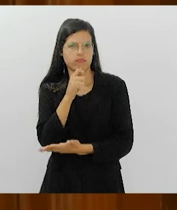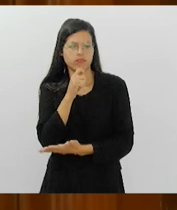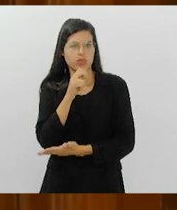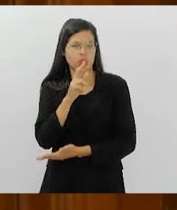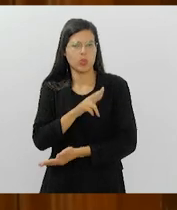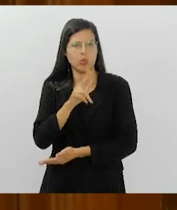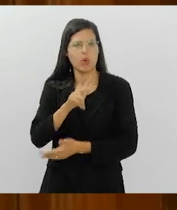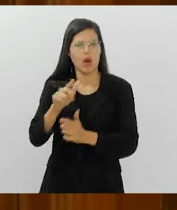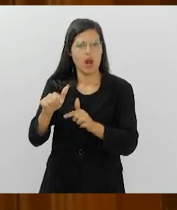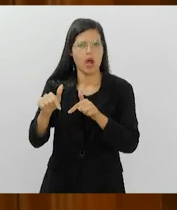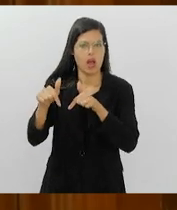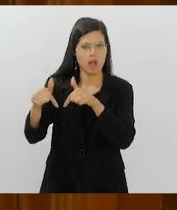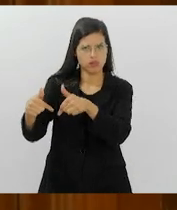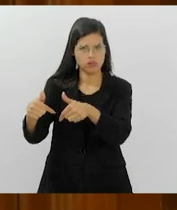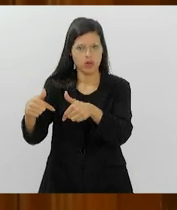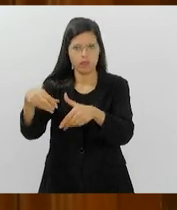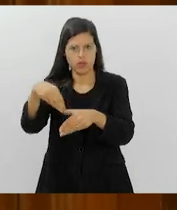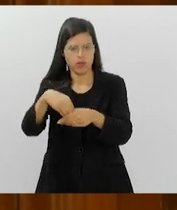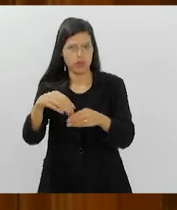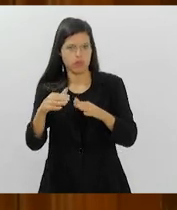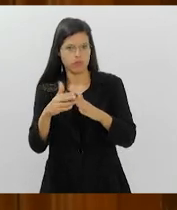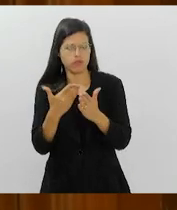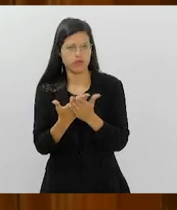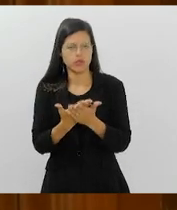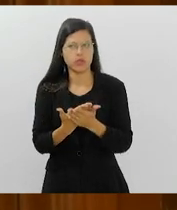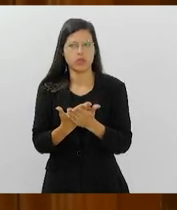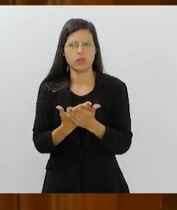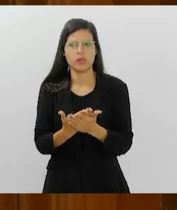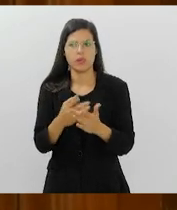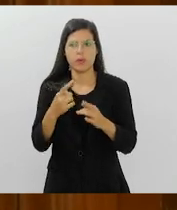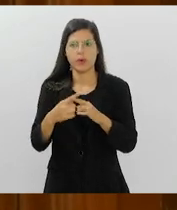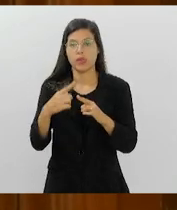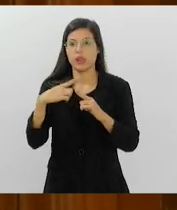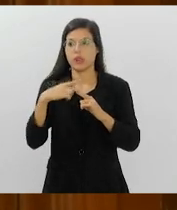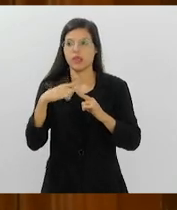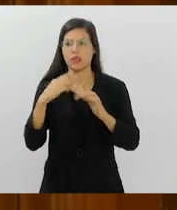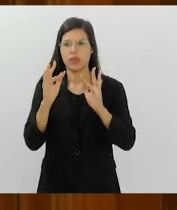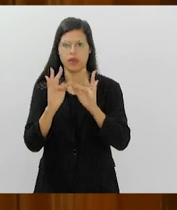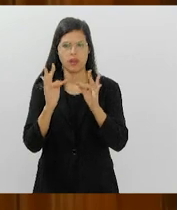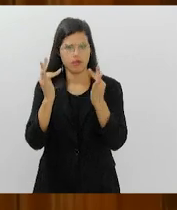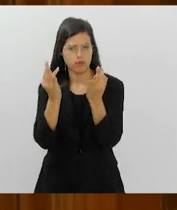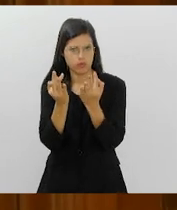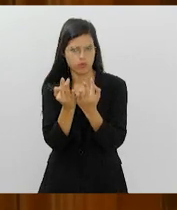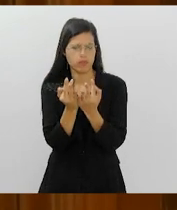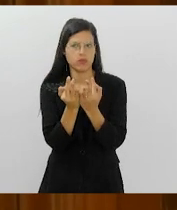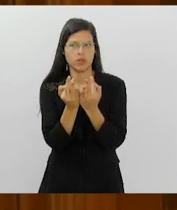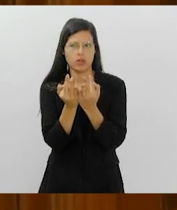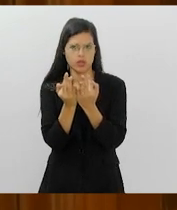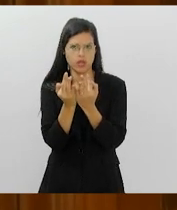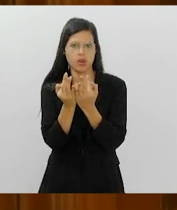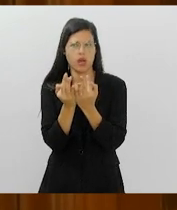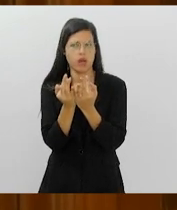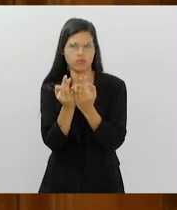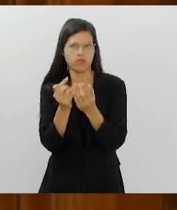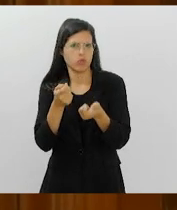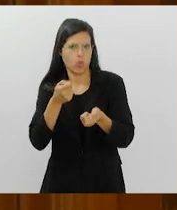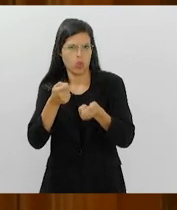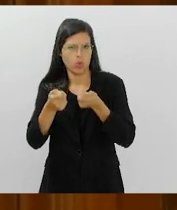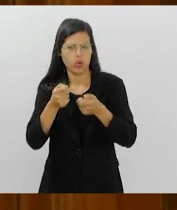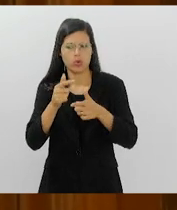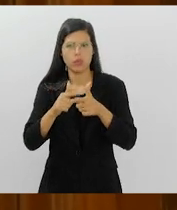ativo em ambiente escolar, né? Porque existe a família do gerenciamento de crise, nessa família nós temos o